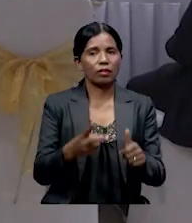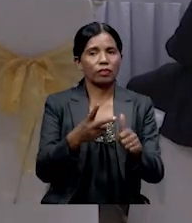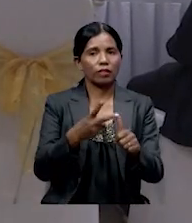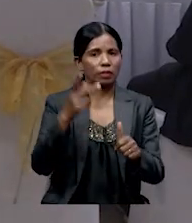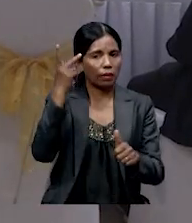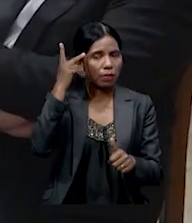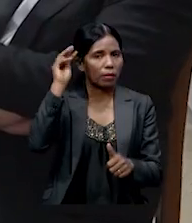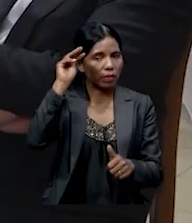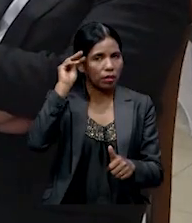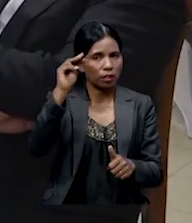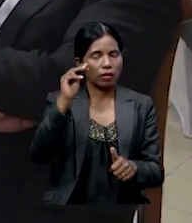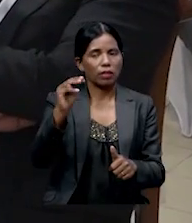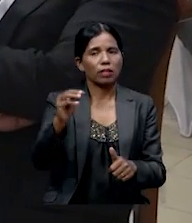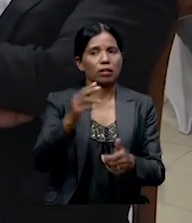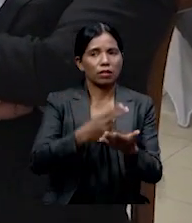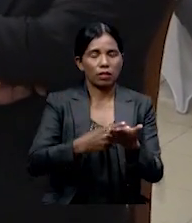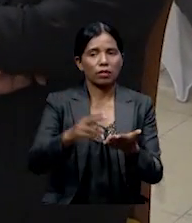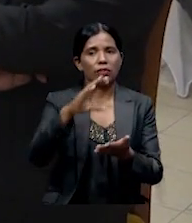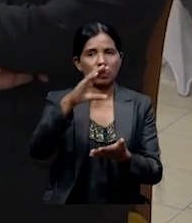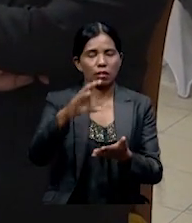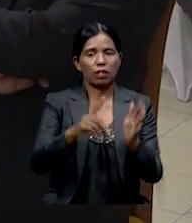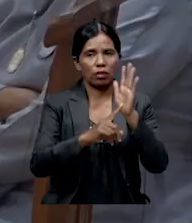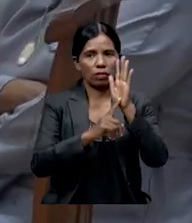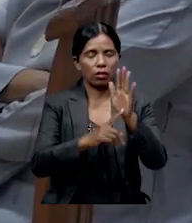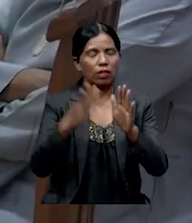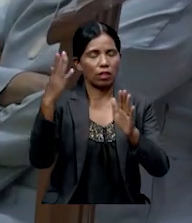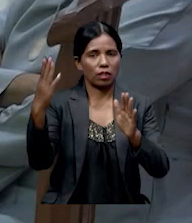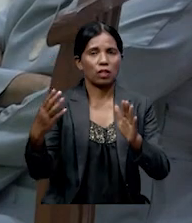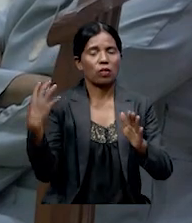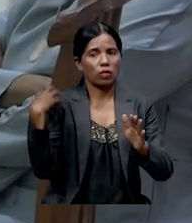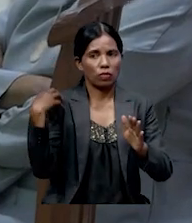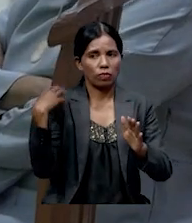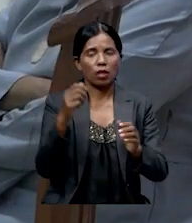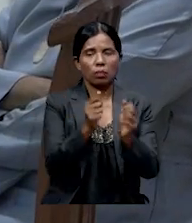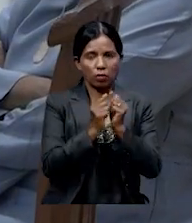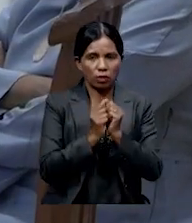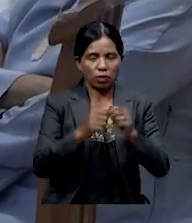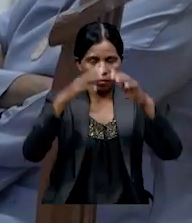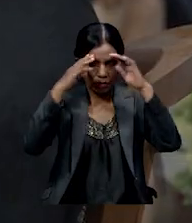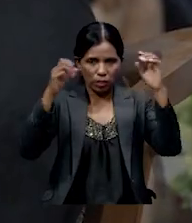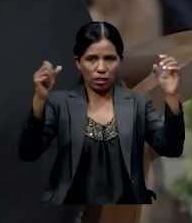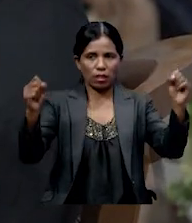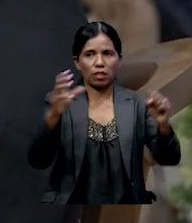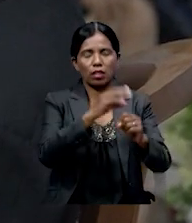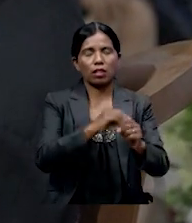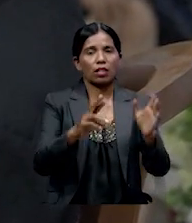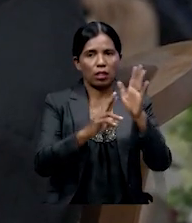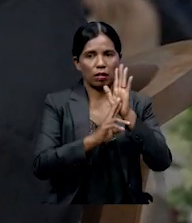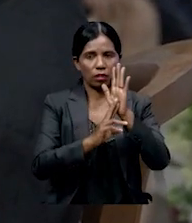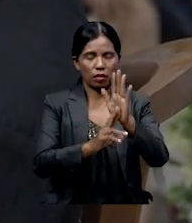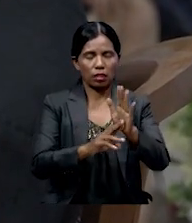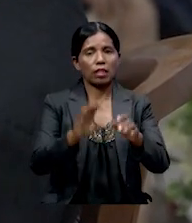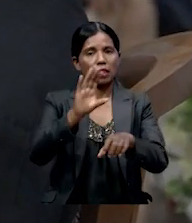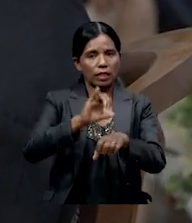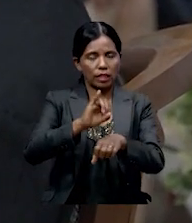Vice-Primeiro-Ministro Santa Sé, Hatole Hirakne e a Salão Delta Nova acompanha o Cardeal, Presidente da República, no representante Igreja